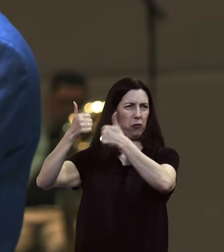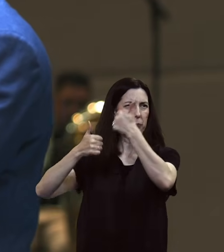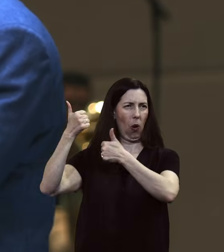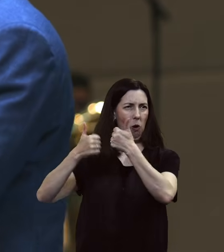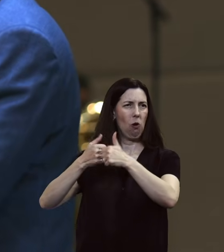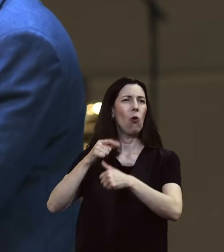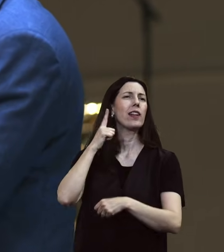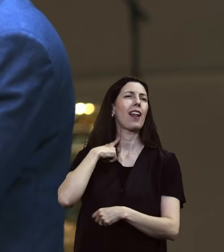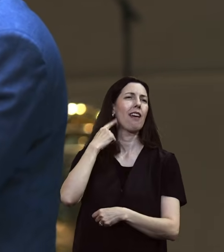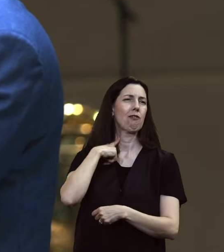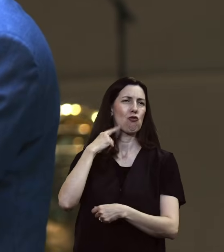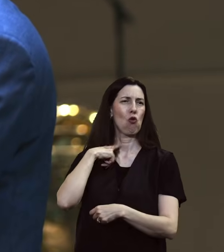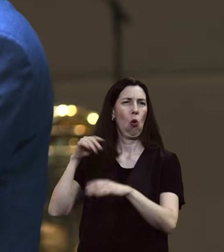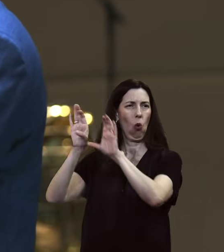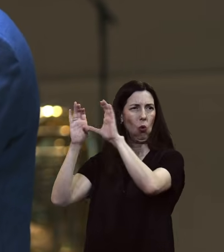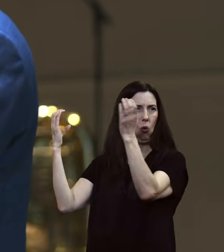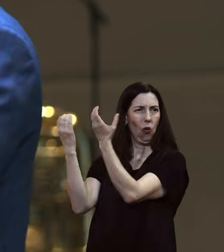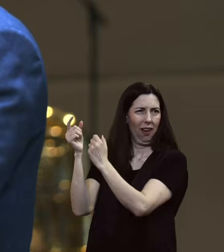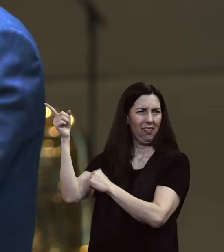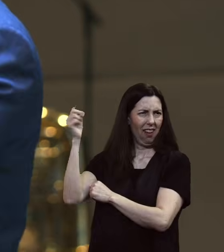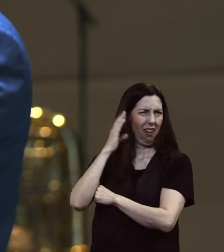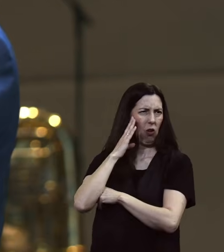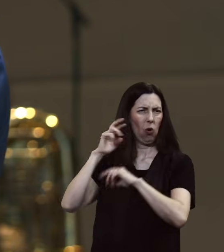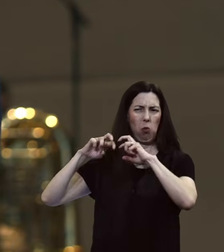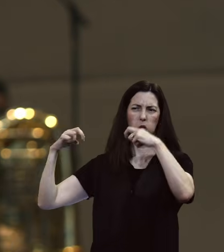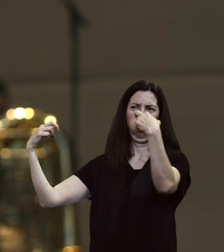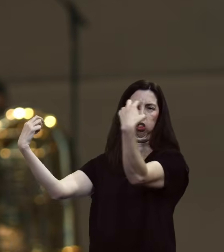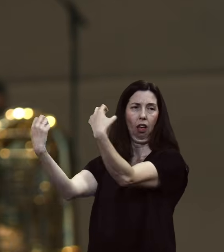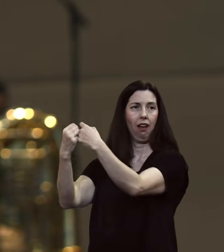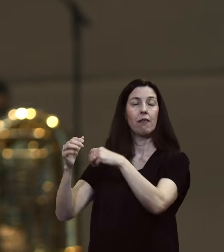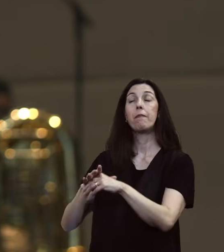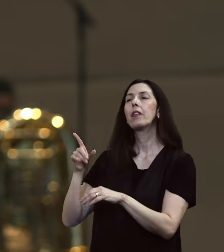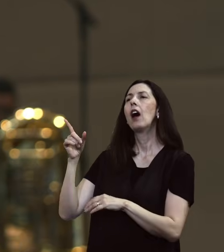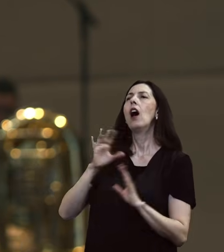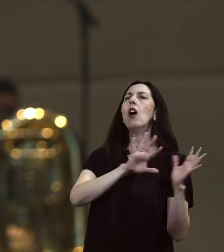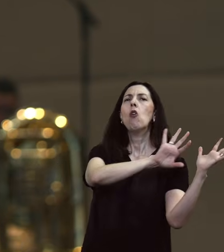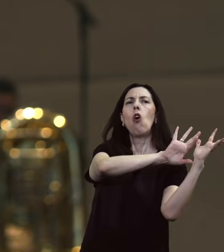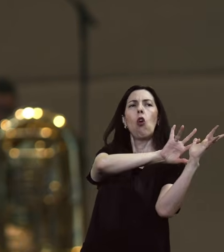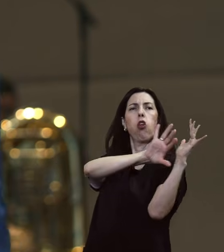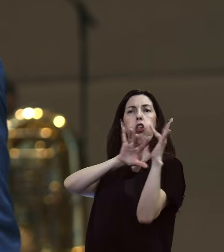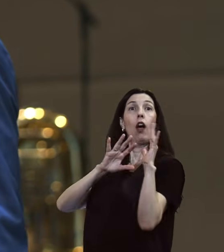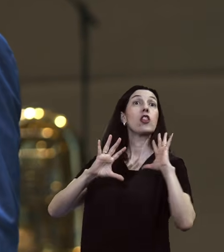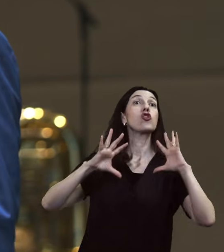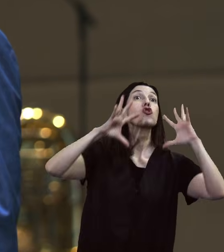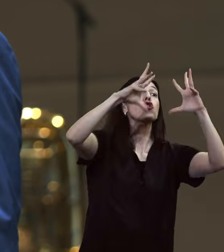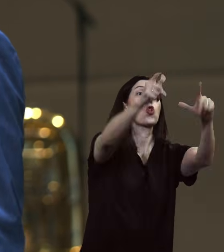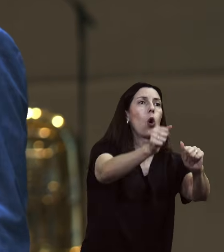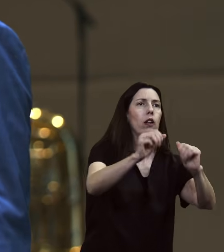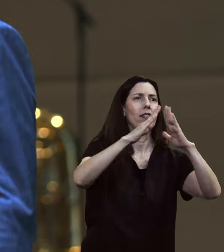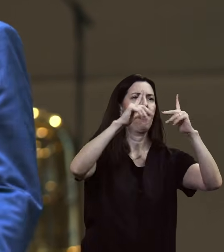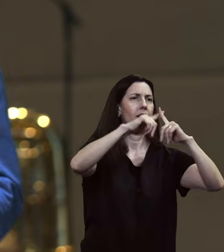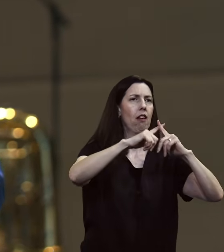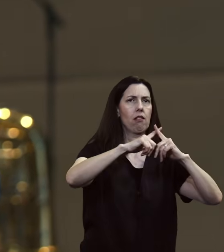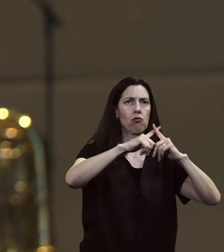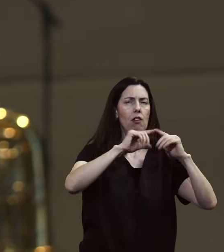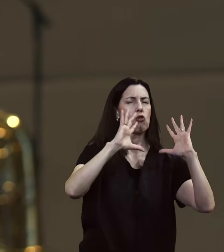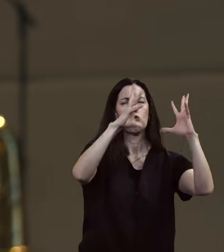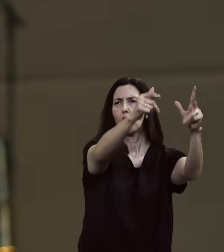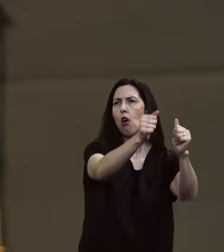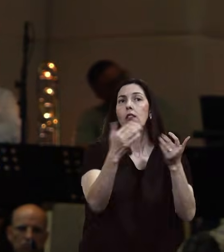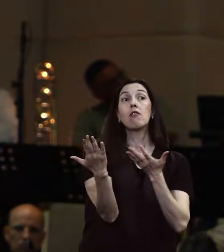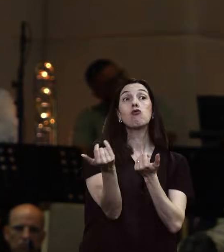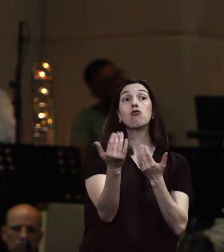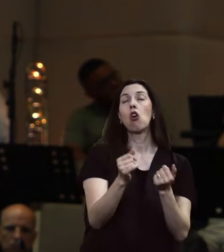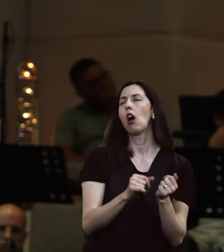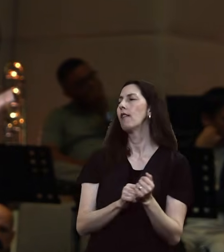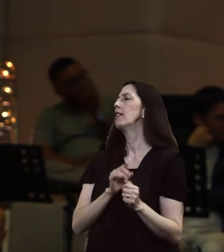de ninguém, de nenhuma banda, de nenhum pregador, ia ser um culto para Jesus na cidade. E eu comecei a